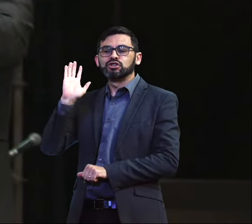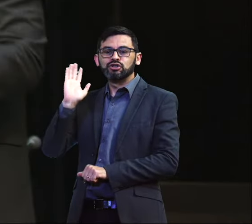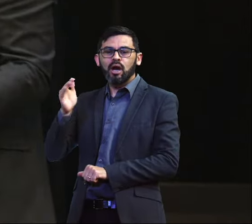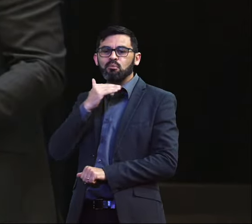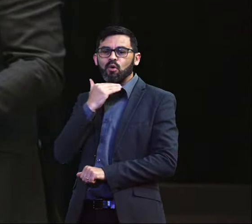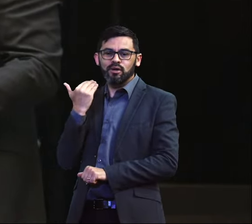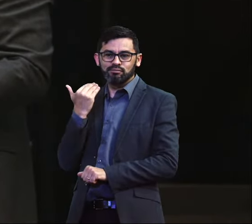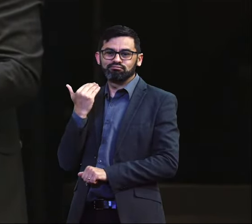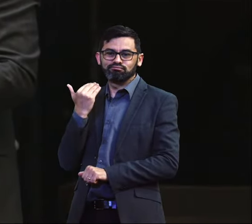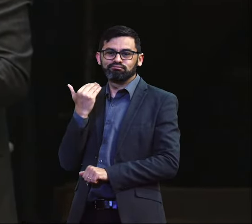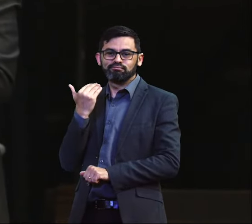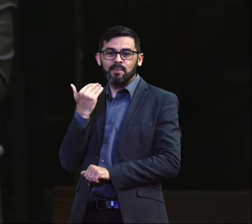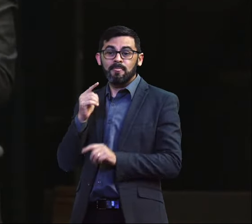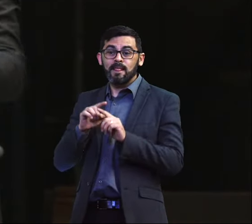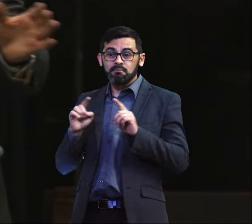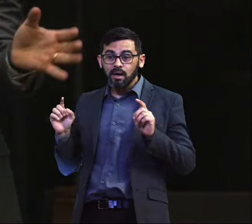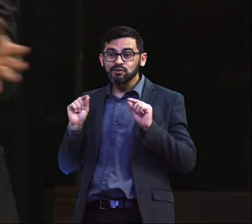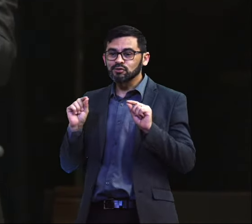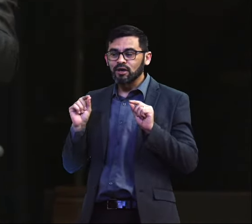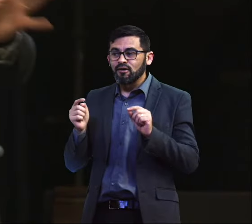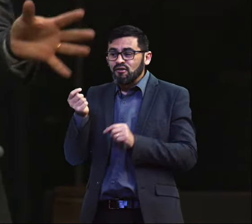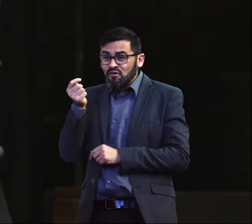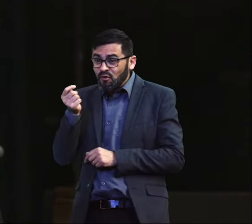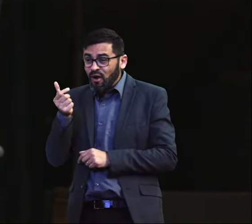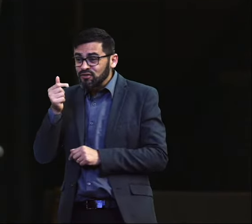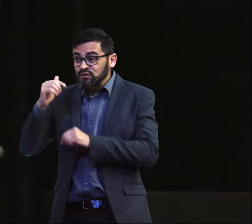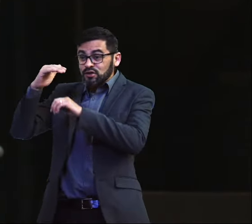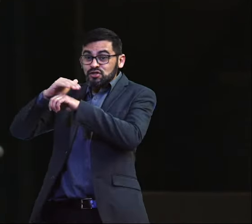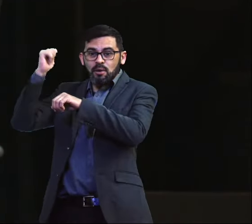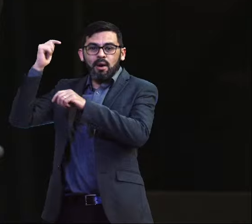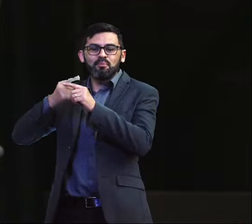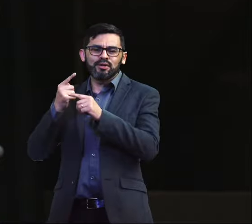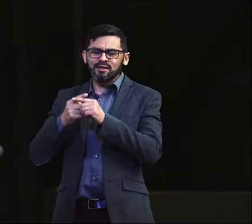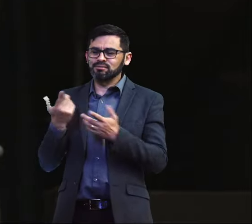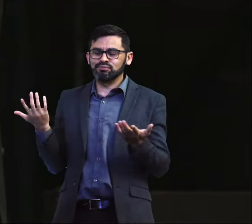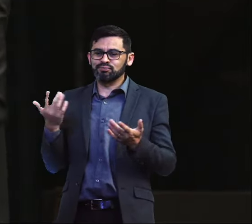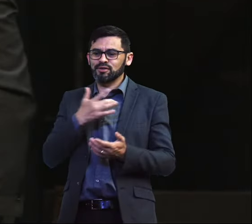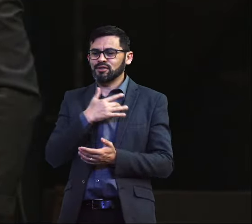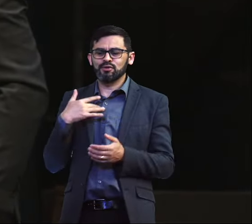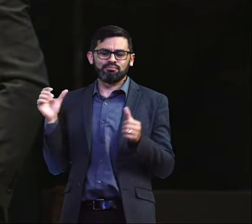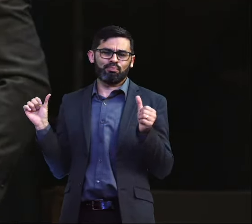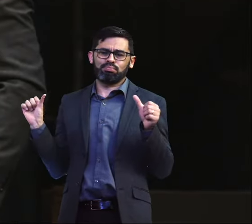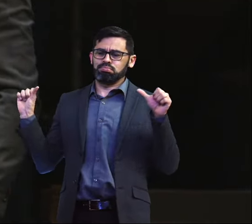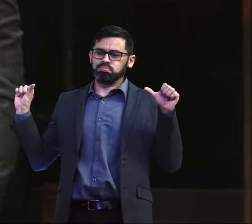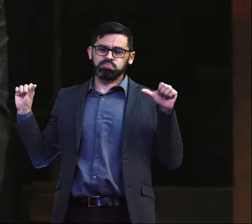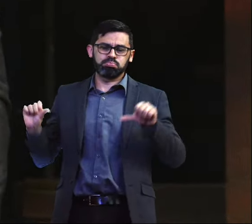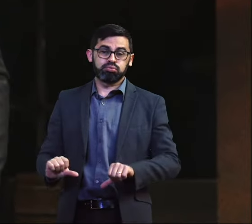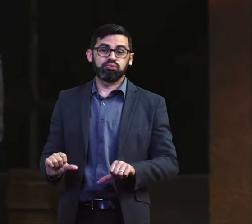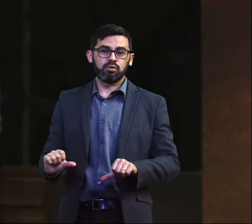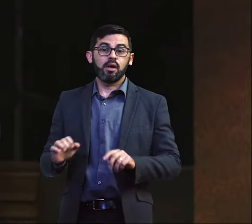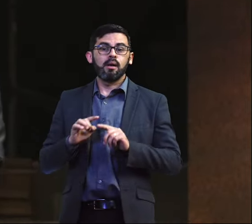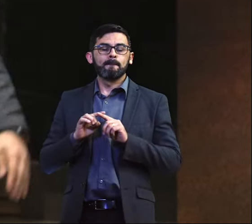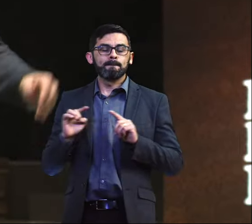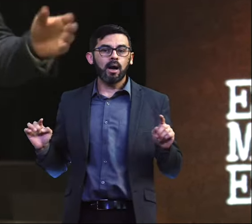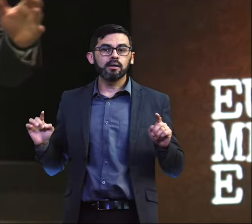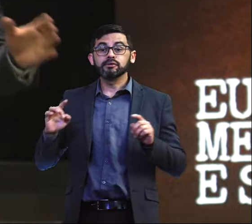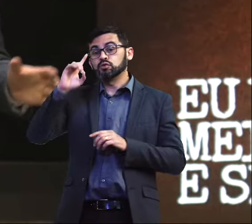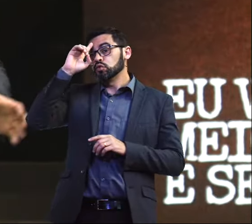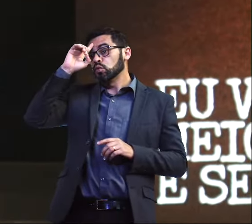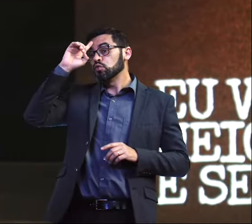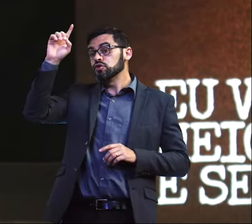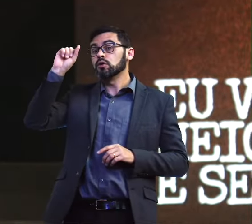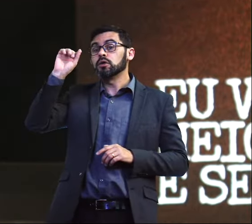Morreu. Só falta Deus chamar, porque já não tem mais o que fazer. E aí ele falando que um